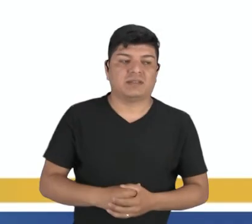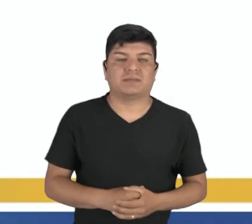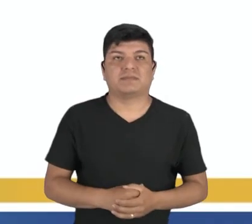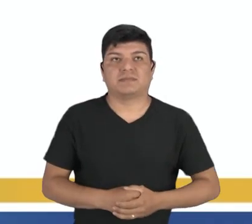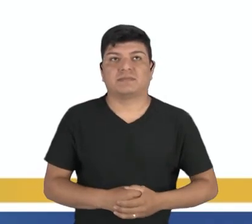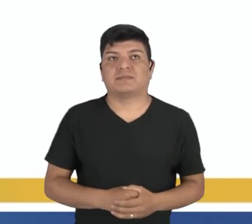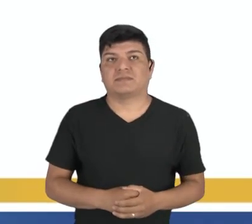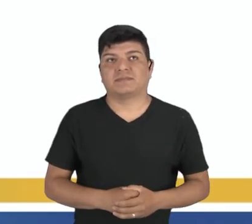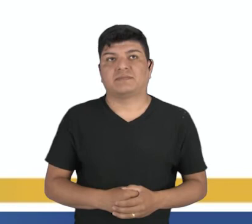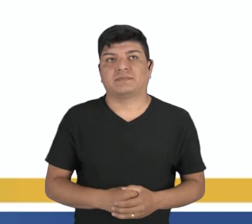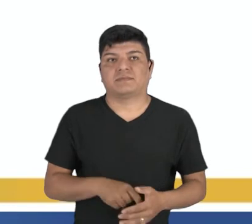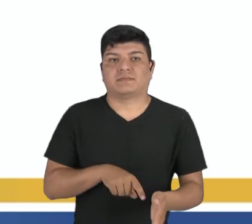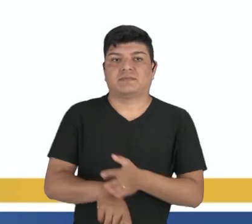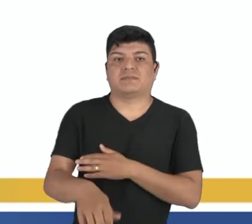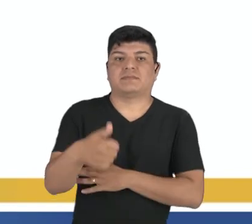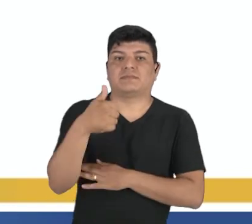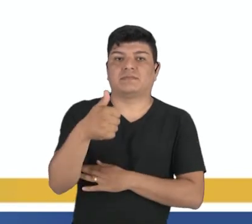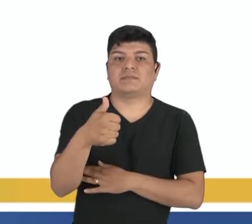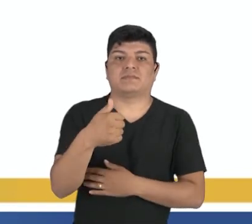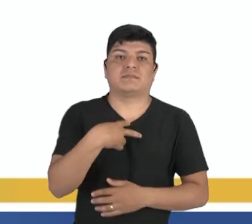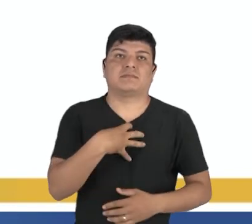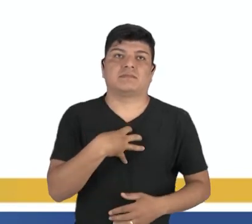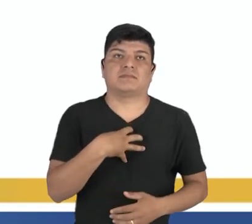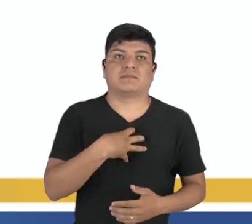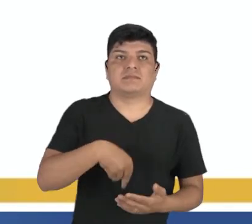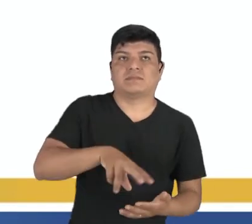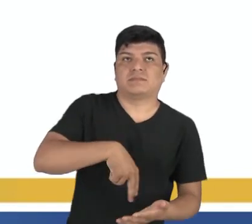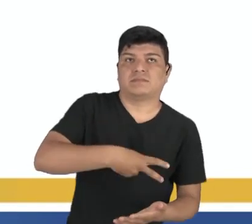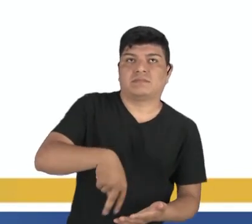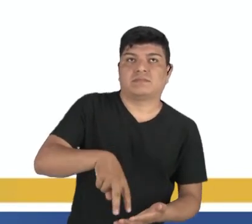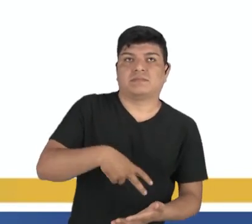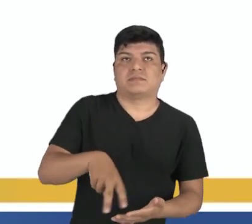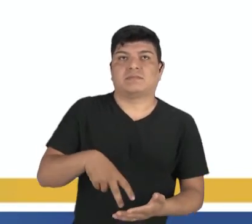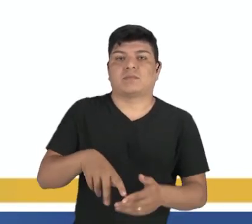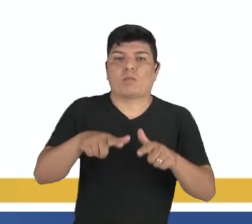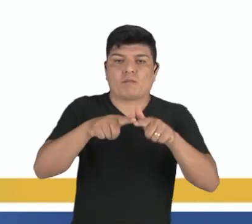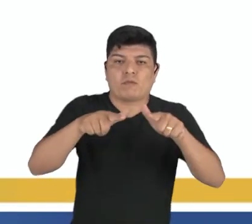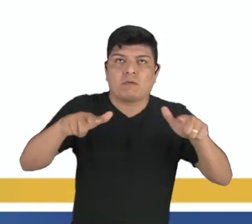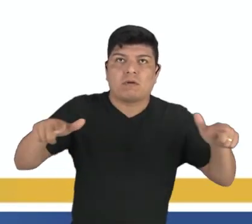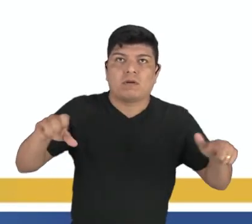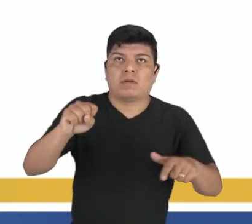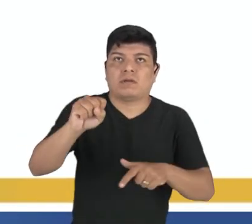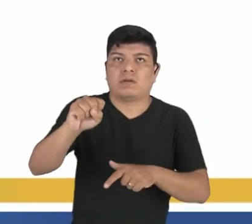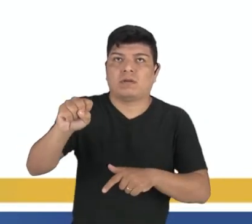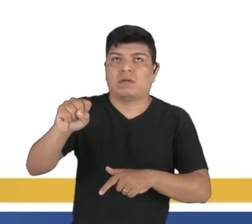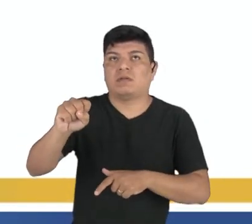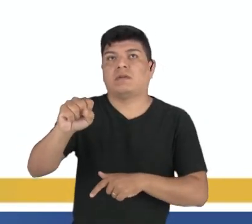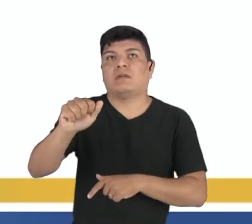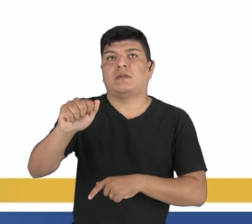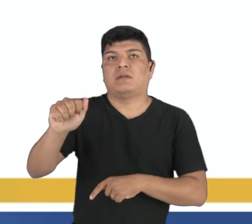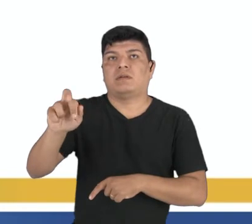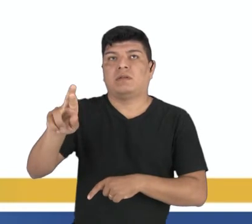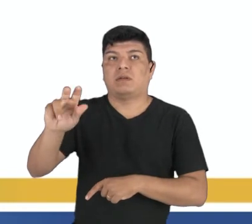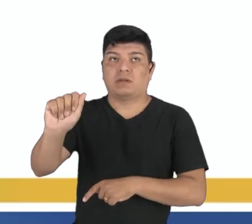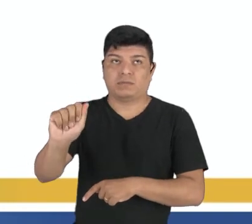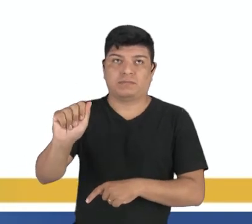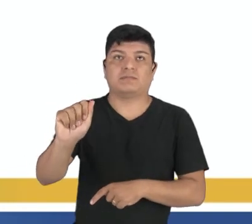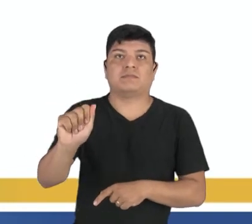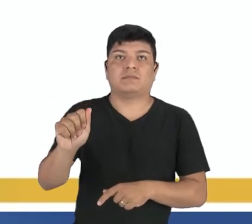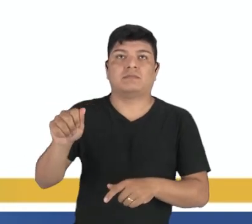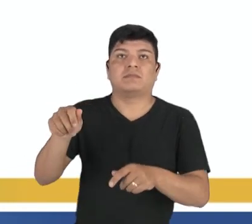1. É um estilo de dança tradicional do deserto do Saara, mais popular em países como a